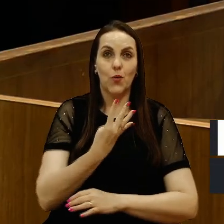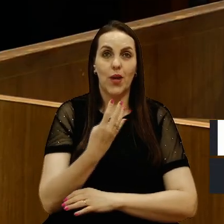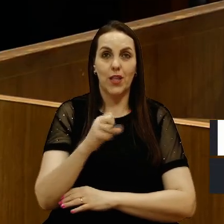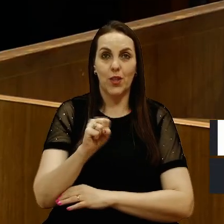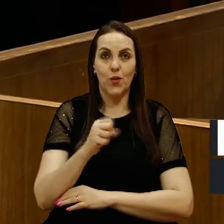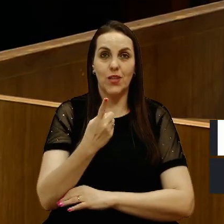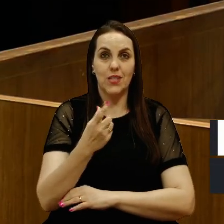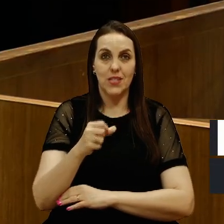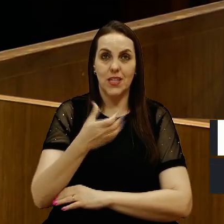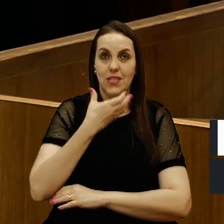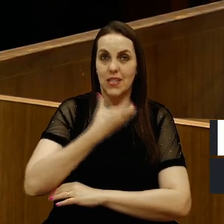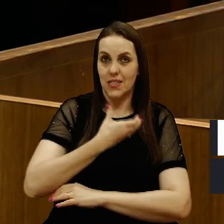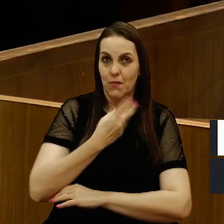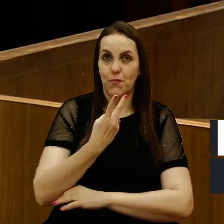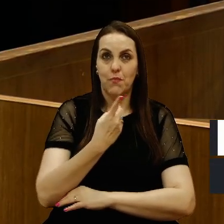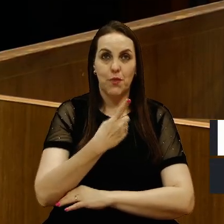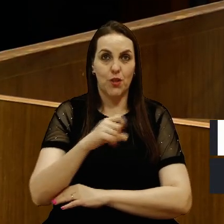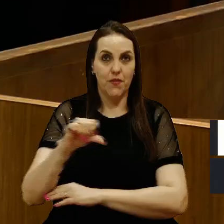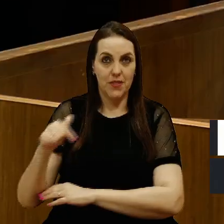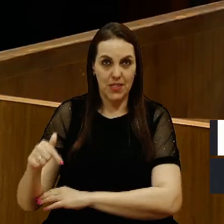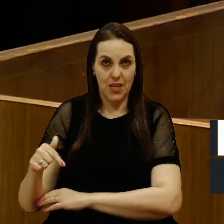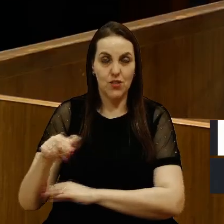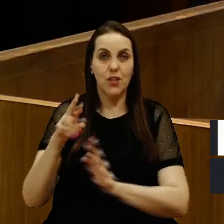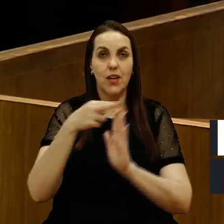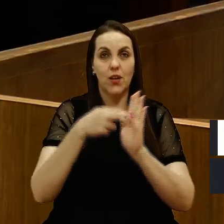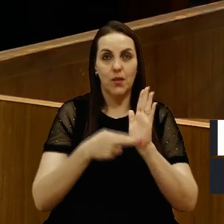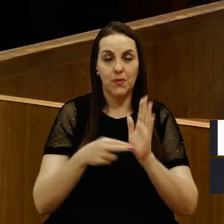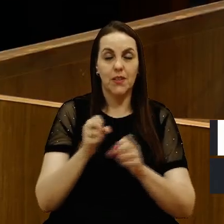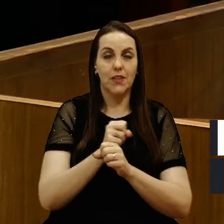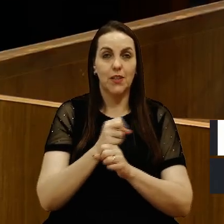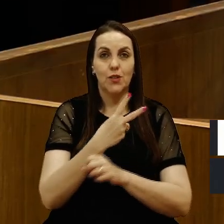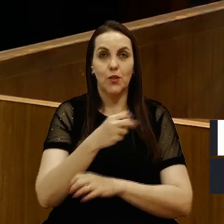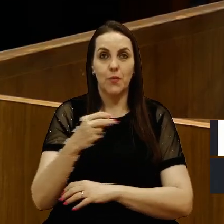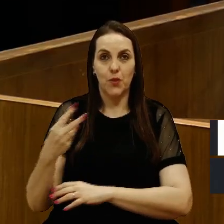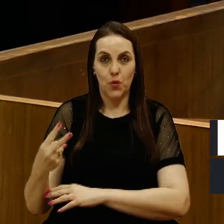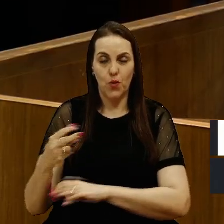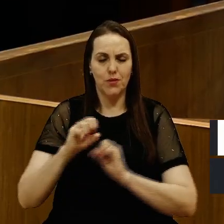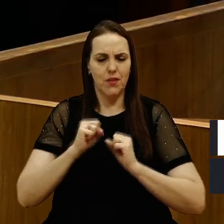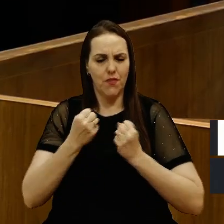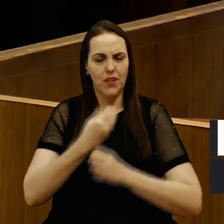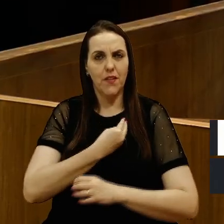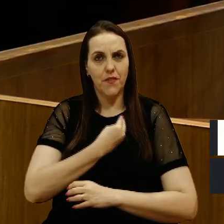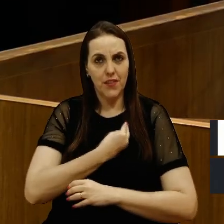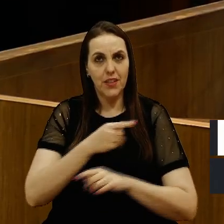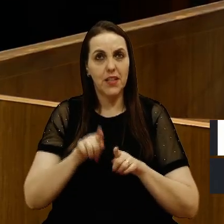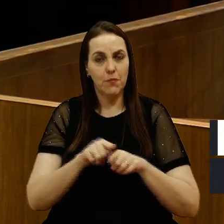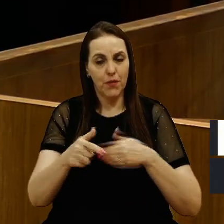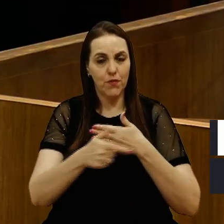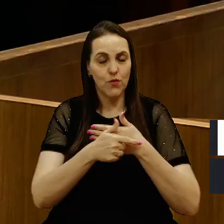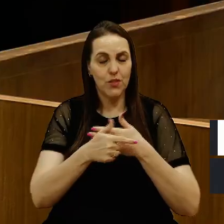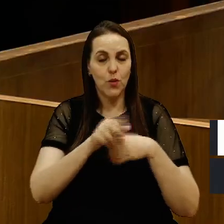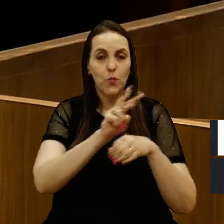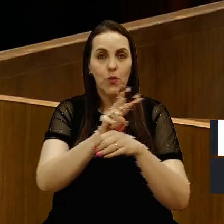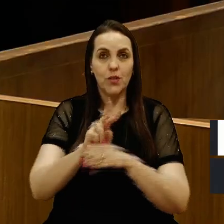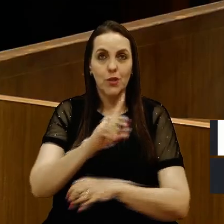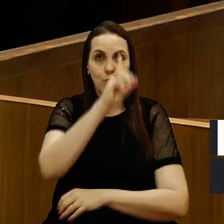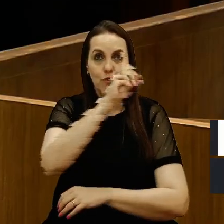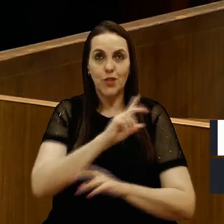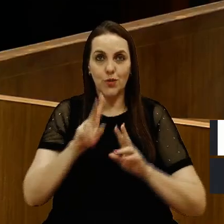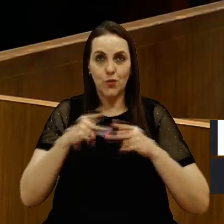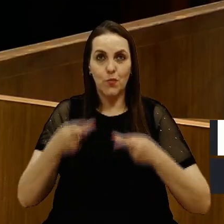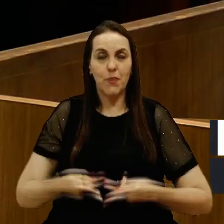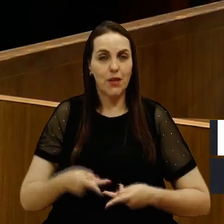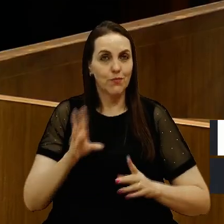de dezembro de 97, e regulamentada no ano de 2002. Além de defender a vida, compete à guarda a proteção dos direitos humanos